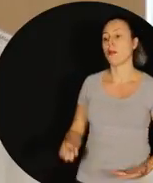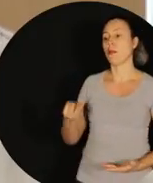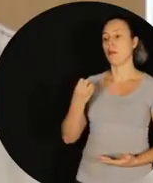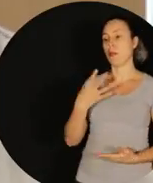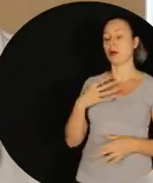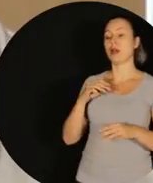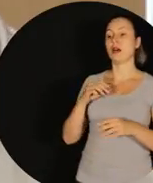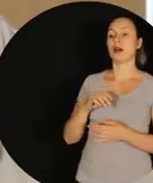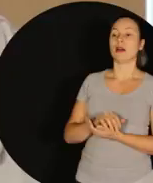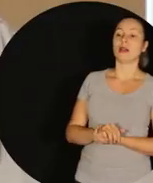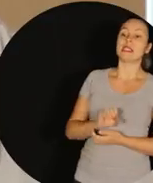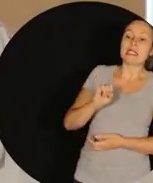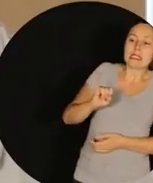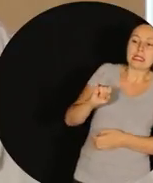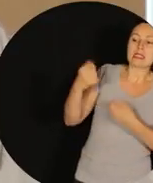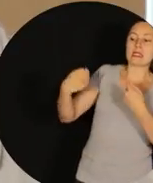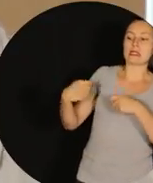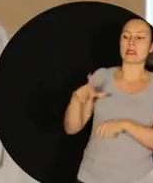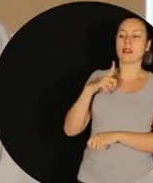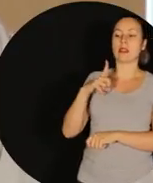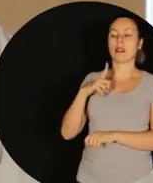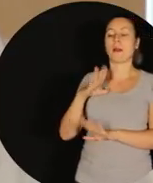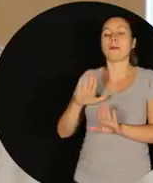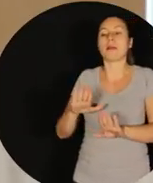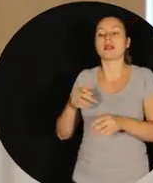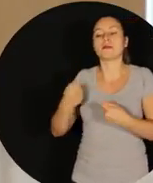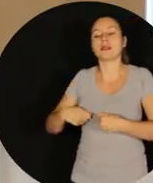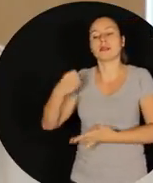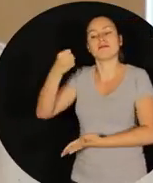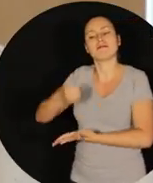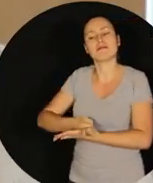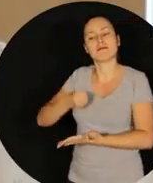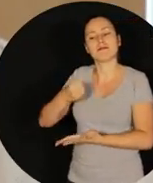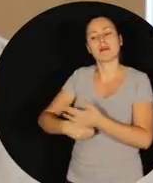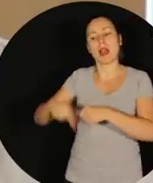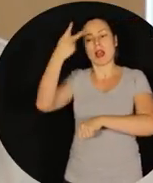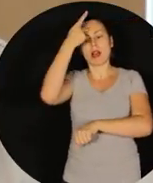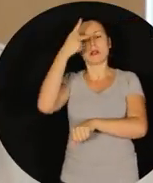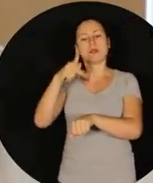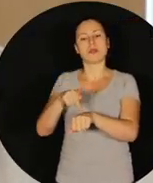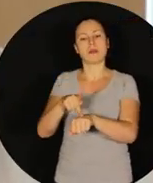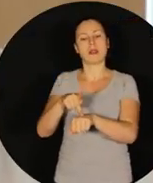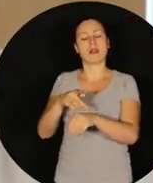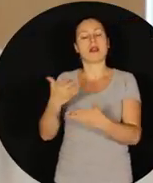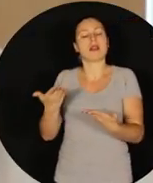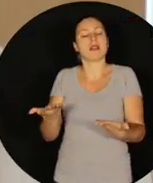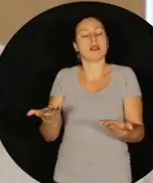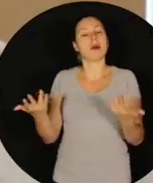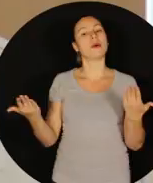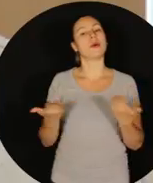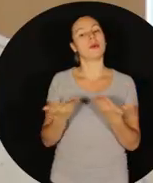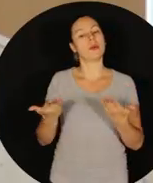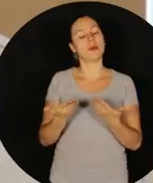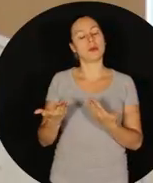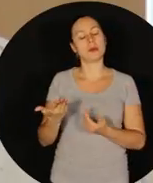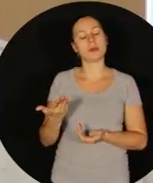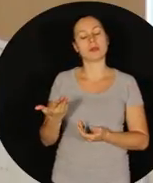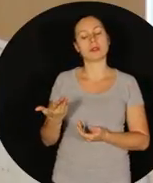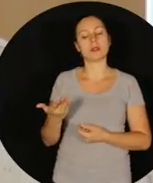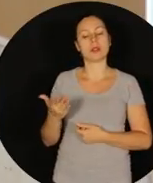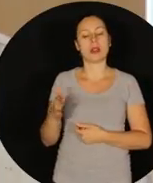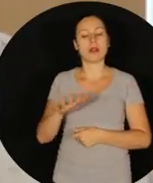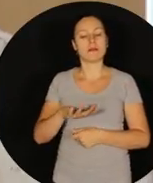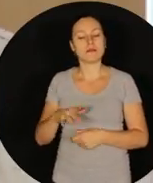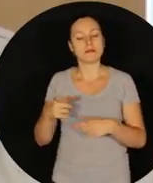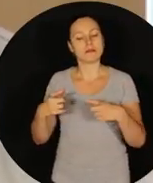pode ser até útil quando você tem realmente necessidade, mas você tem que buscar, brigar pela sua autonomia. Então hoje eu estou num